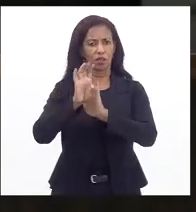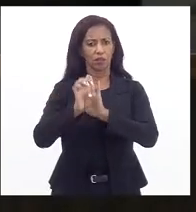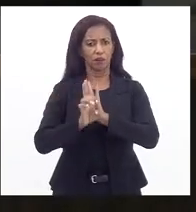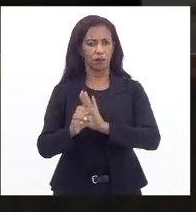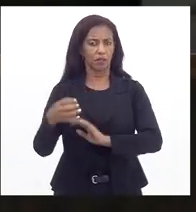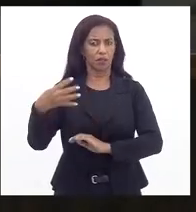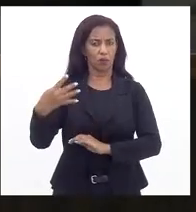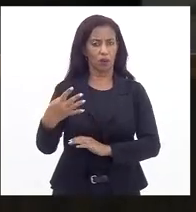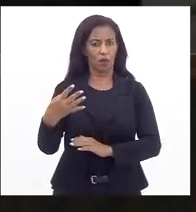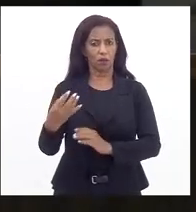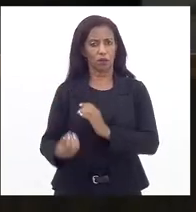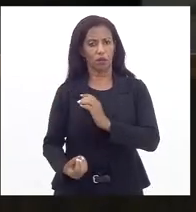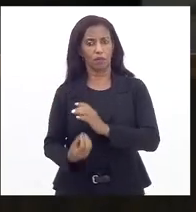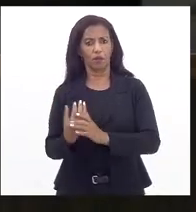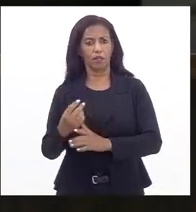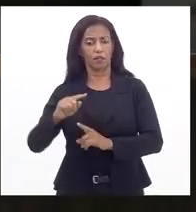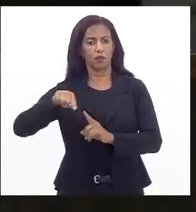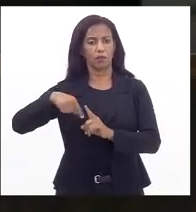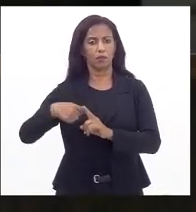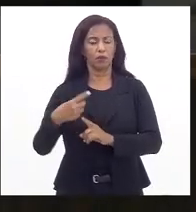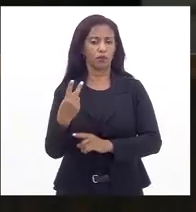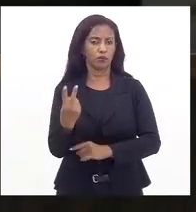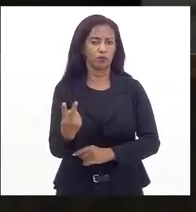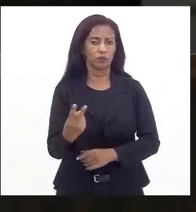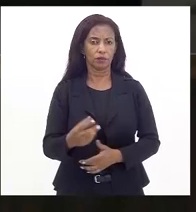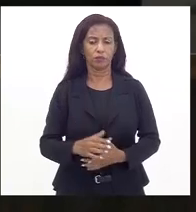agora aparecendo mais duas emendas então